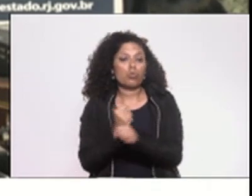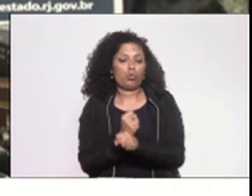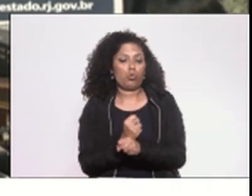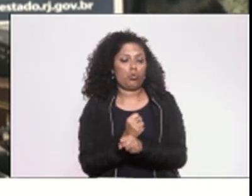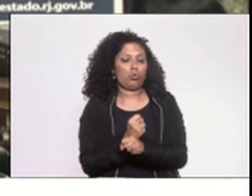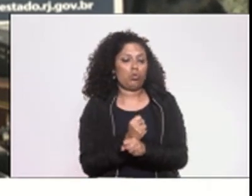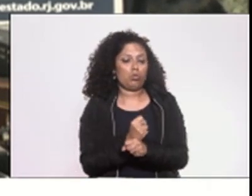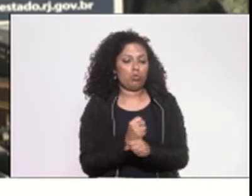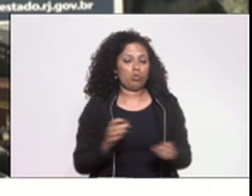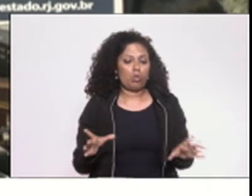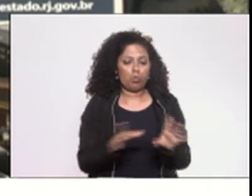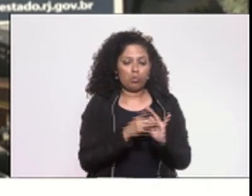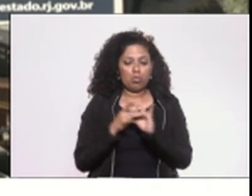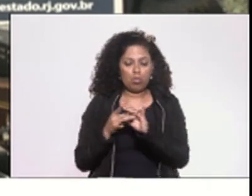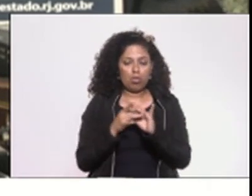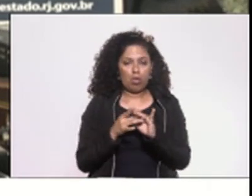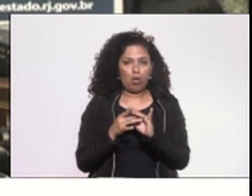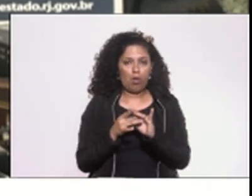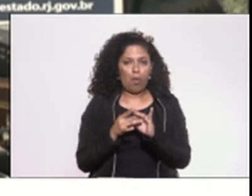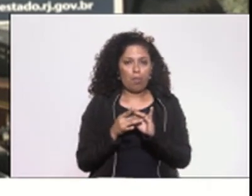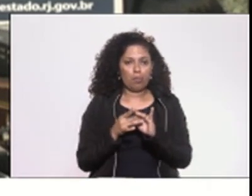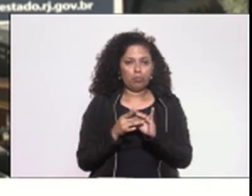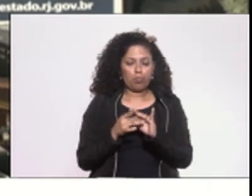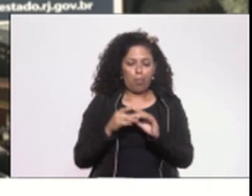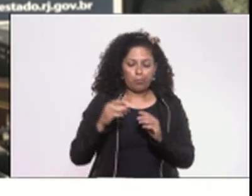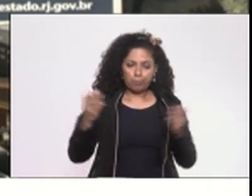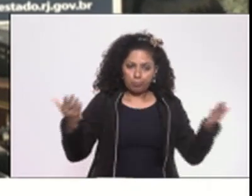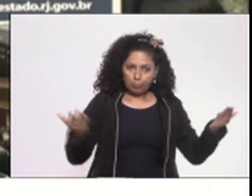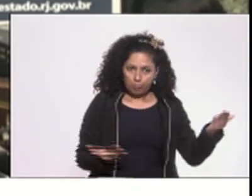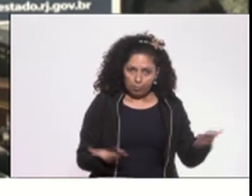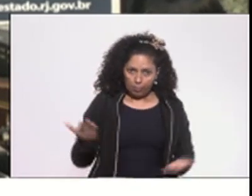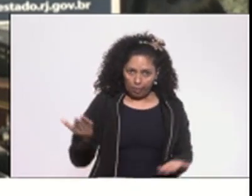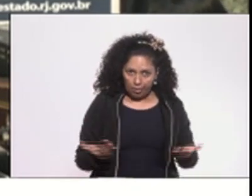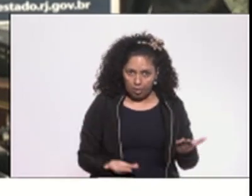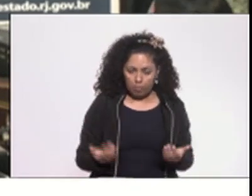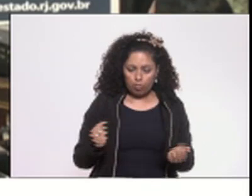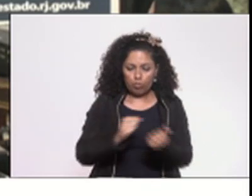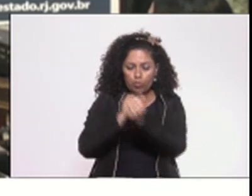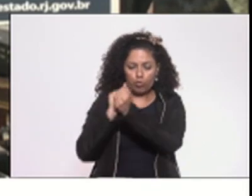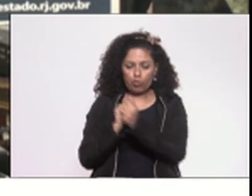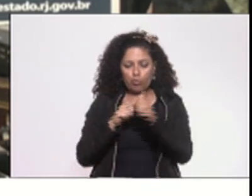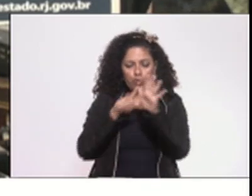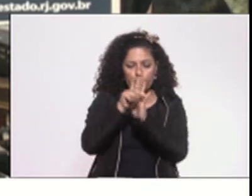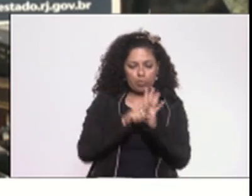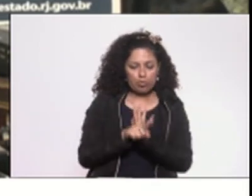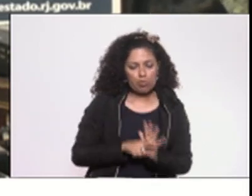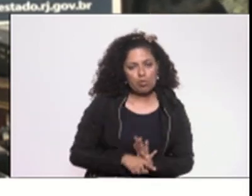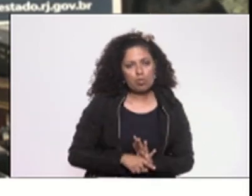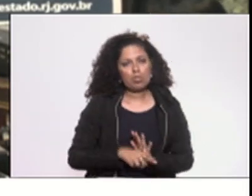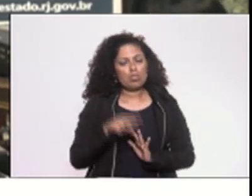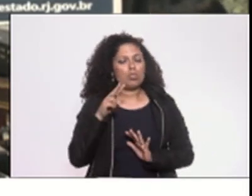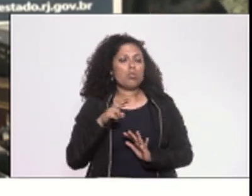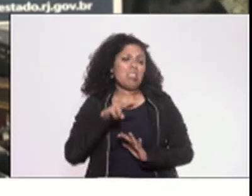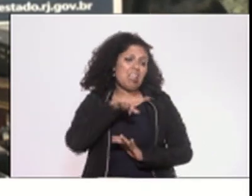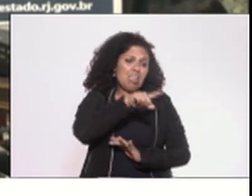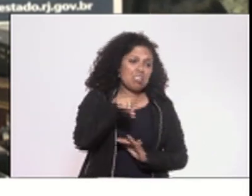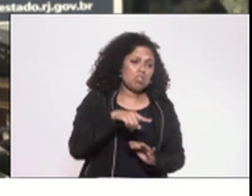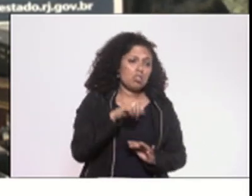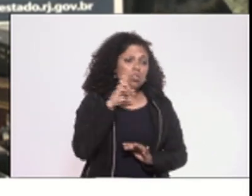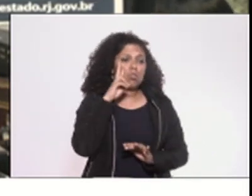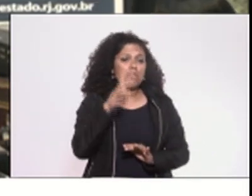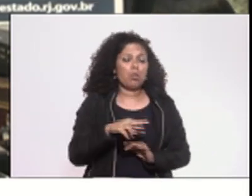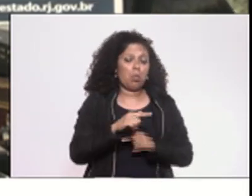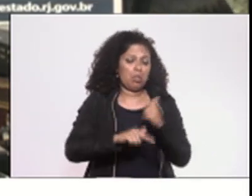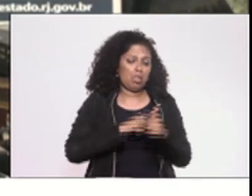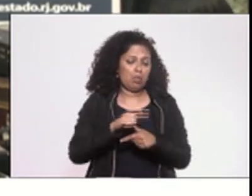pesquisadores e o mercado. A gente viabiliza a pesquisadores que muito provavelmente iriam ver seus trabalhos